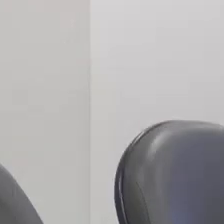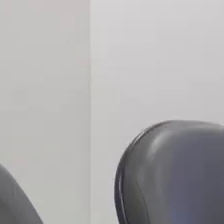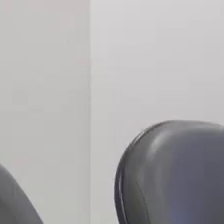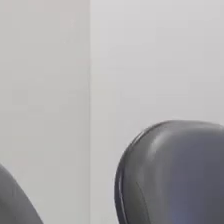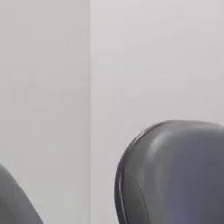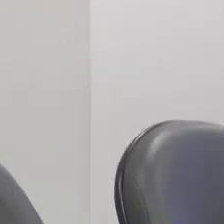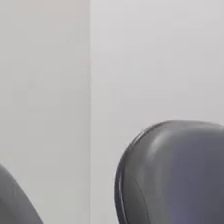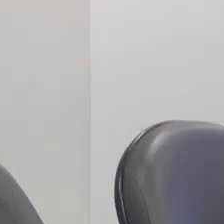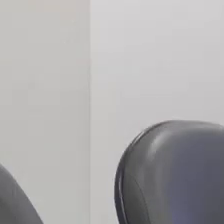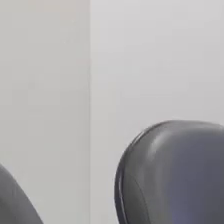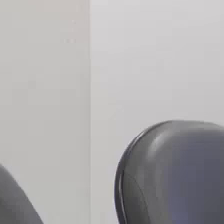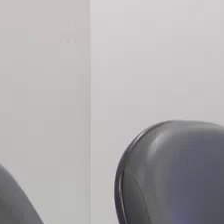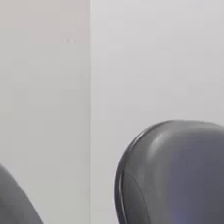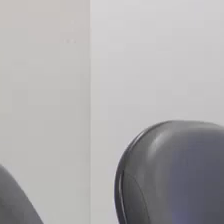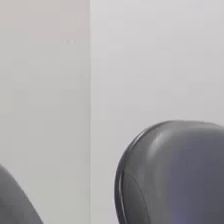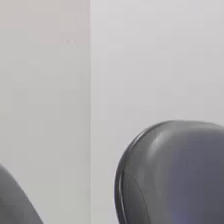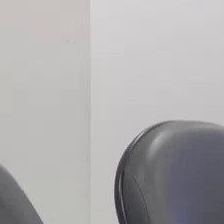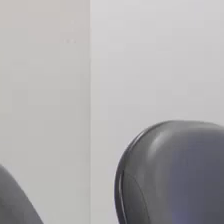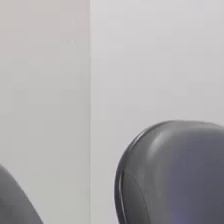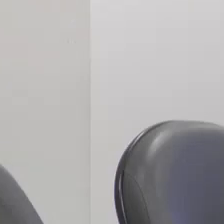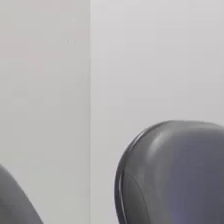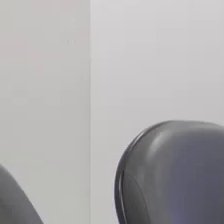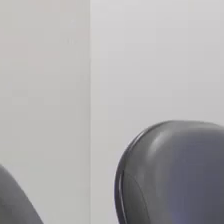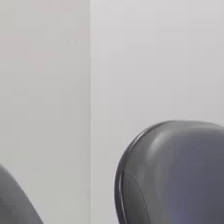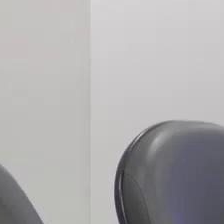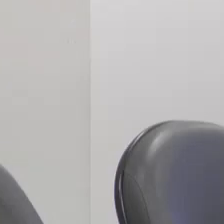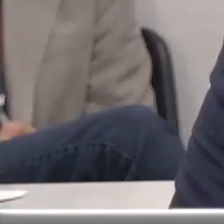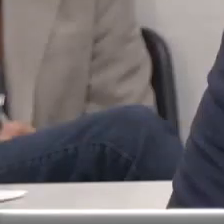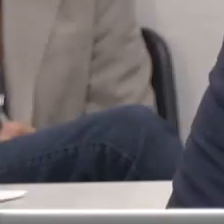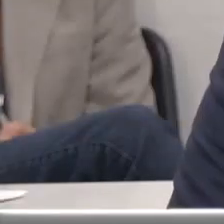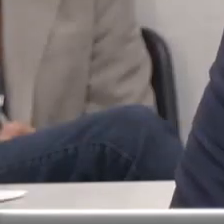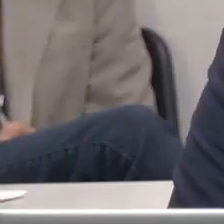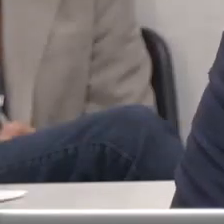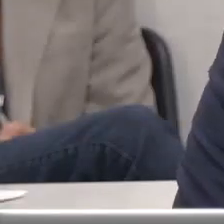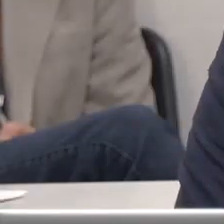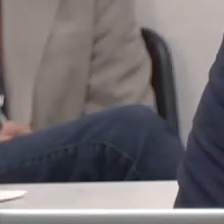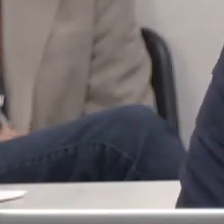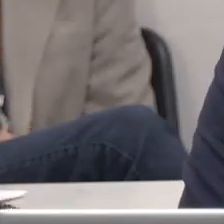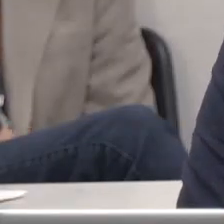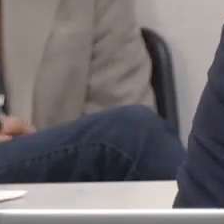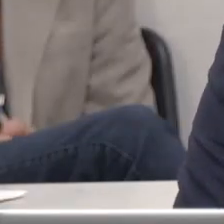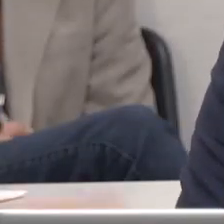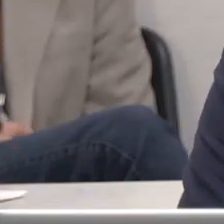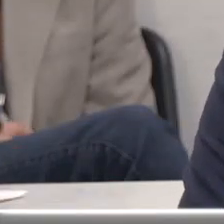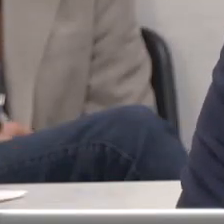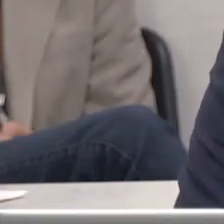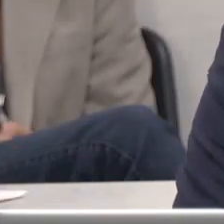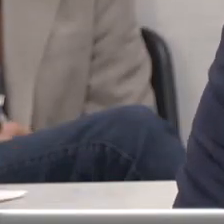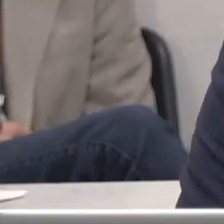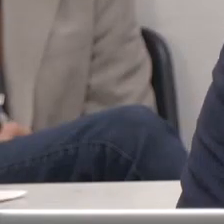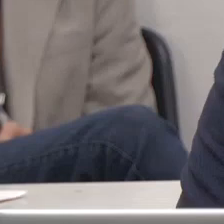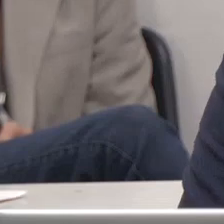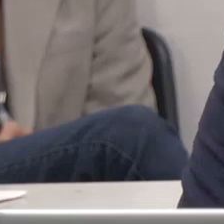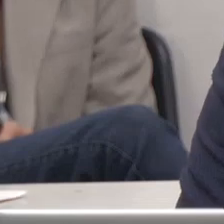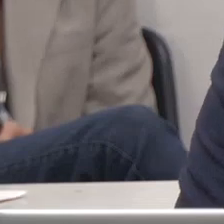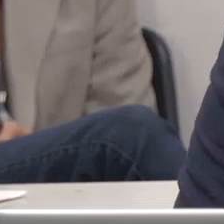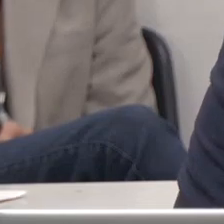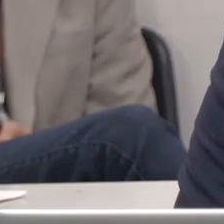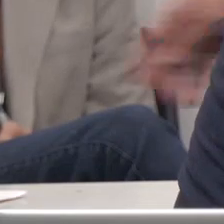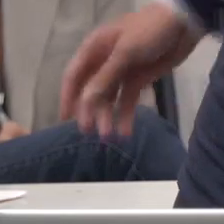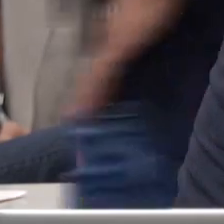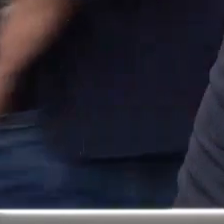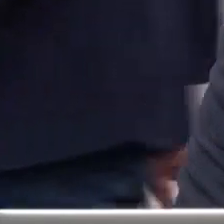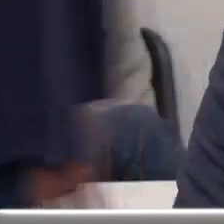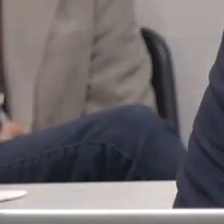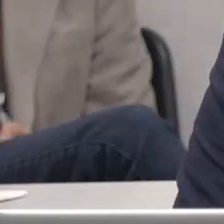com a palavra secretário Fábio Obrigado Presidente viu vou sair daqui mais